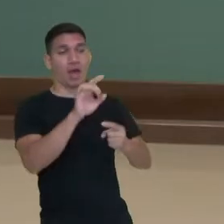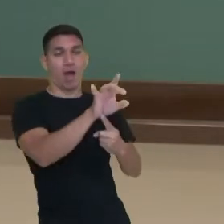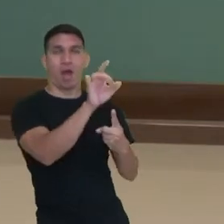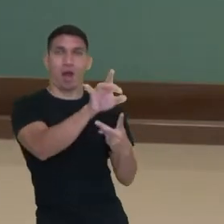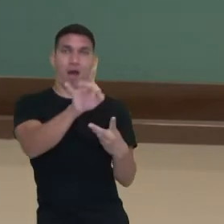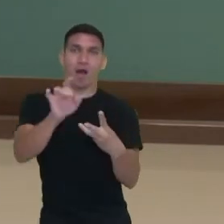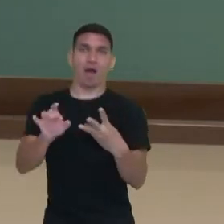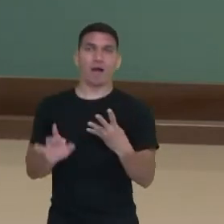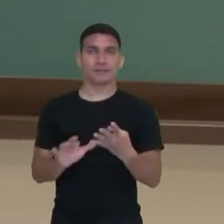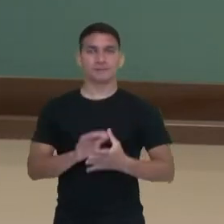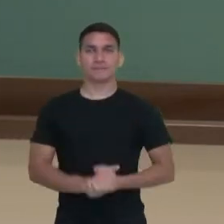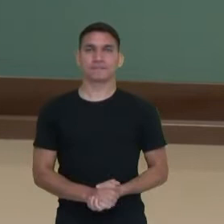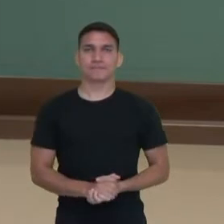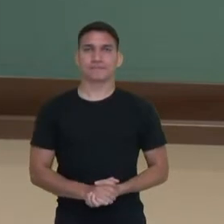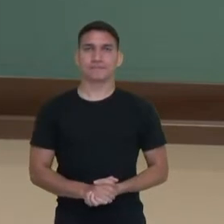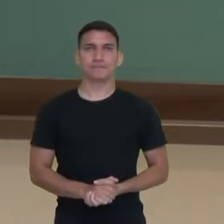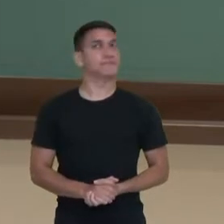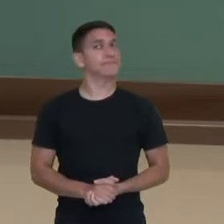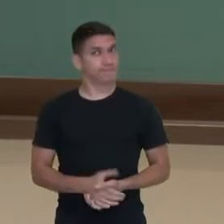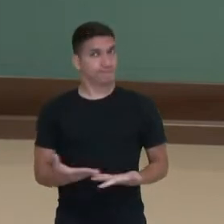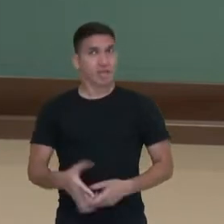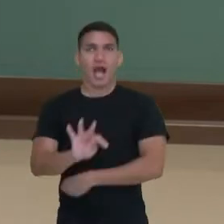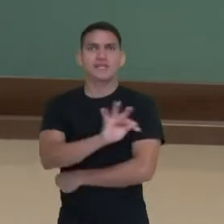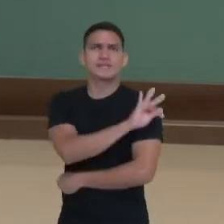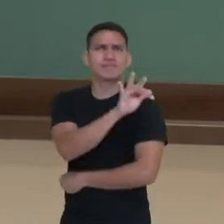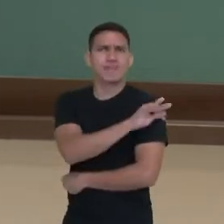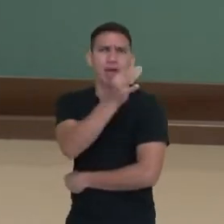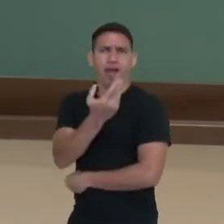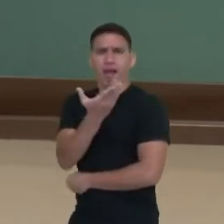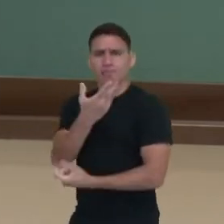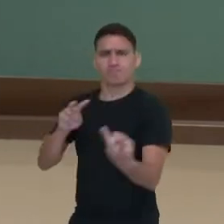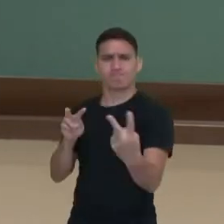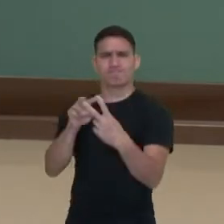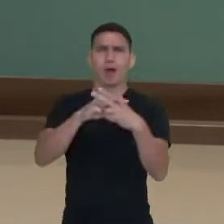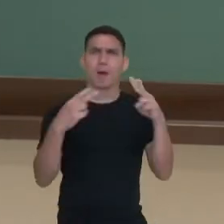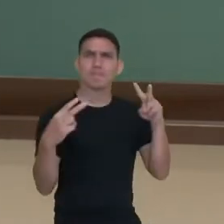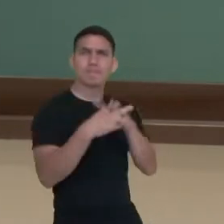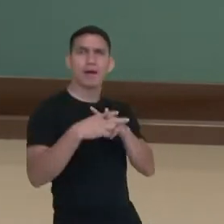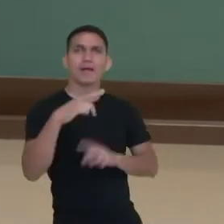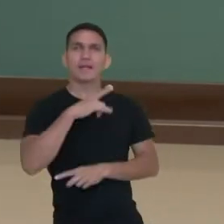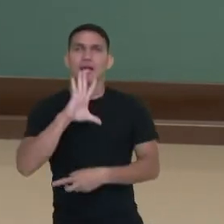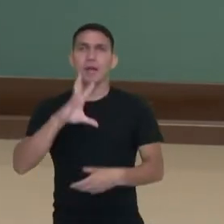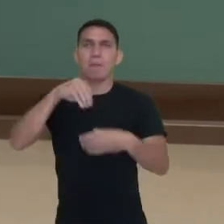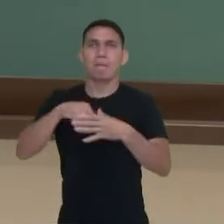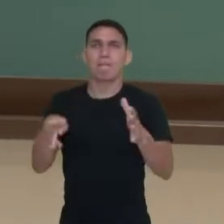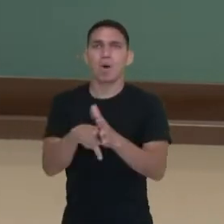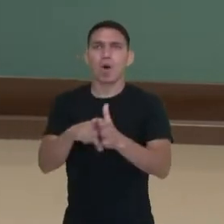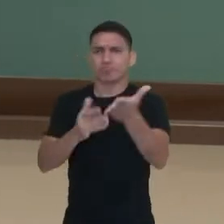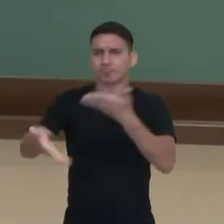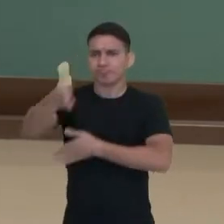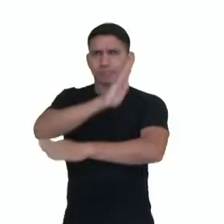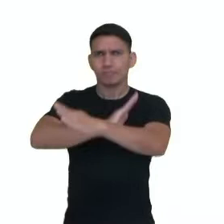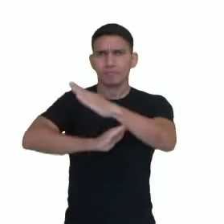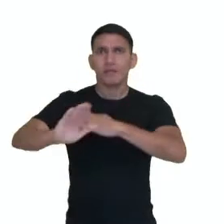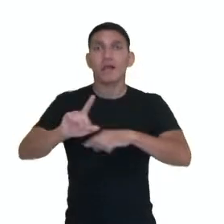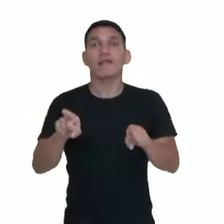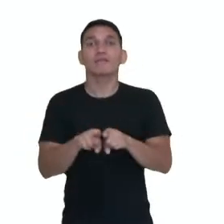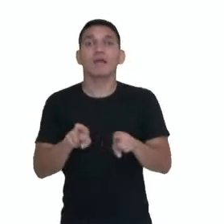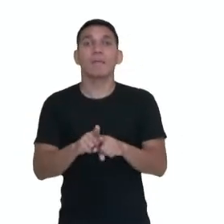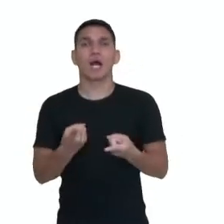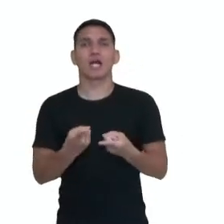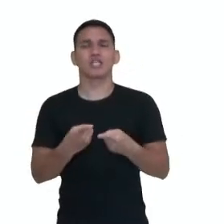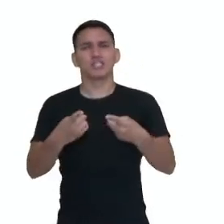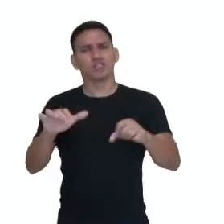uma. As técnicas de lutas estão presentes nas artes marciais e também em sistemas